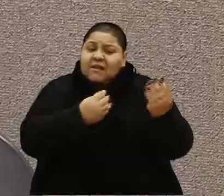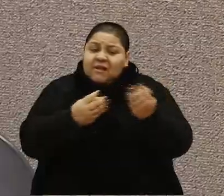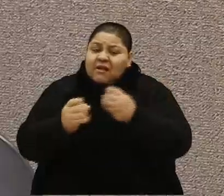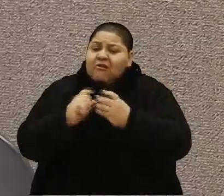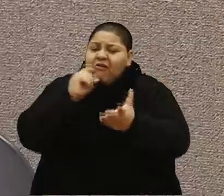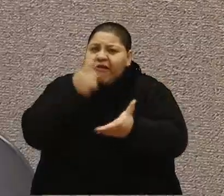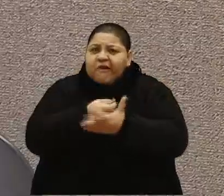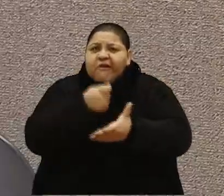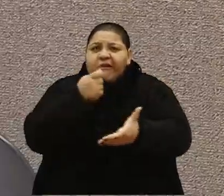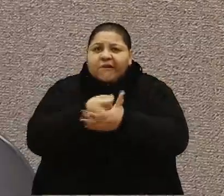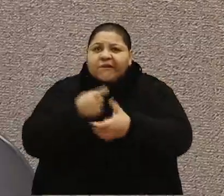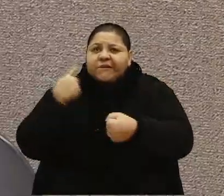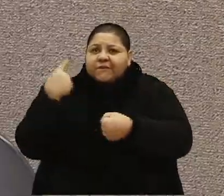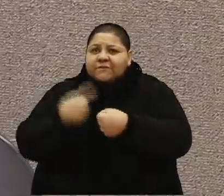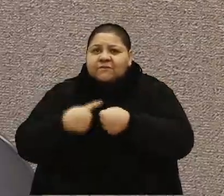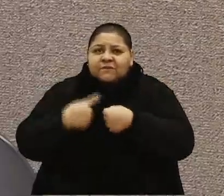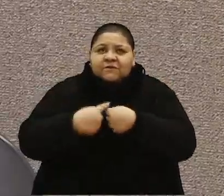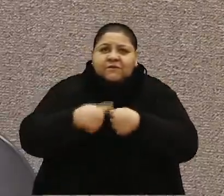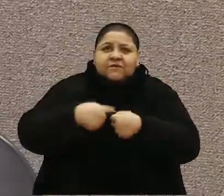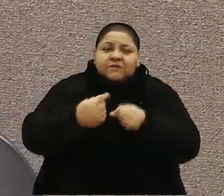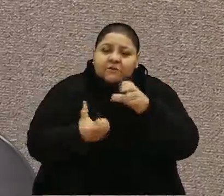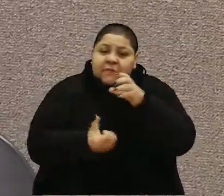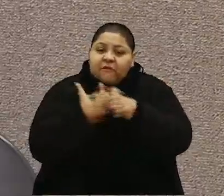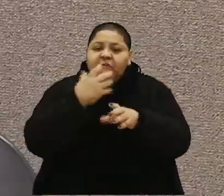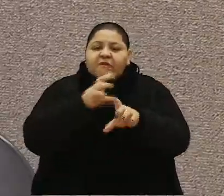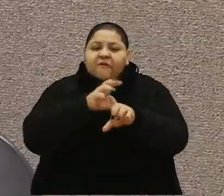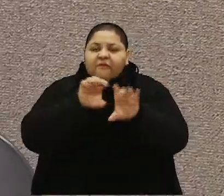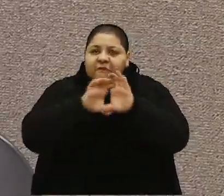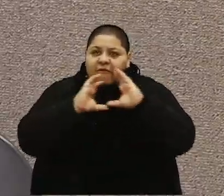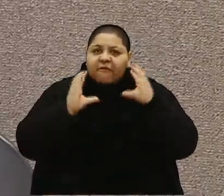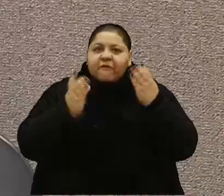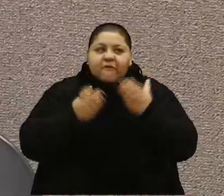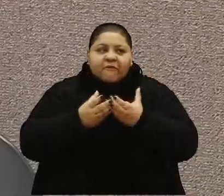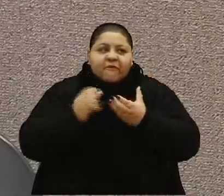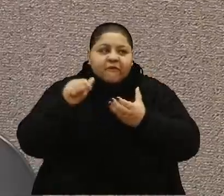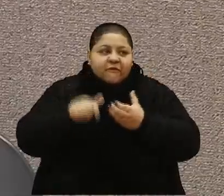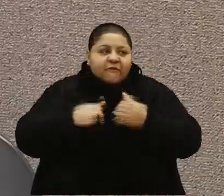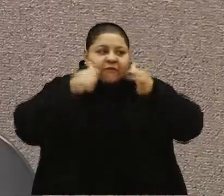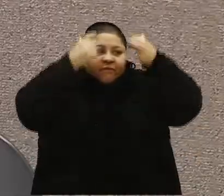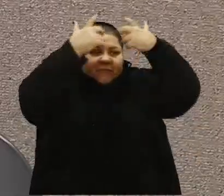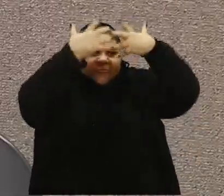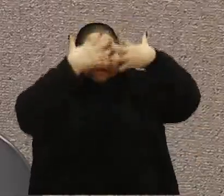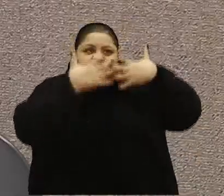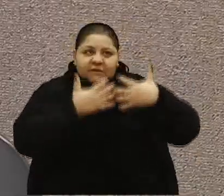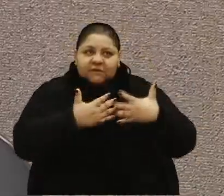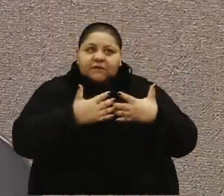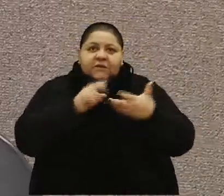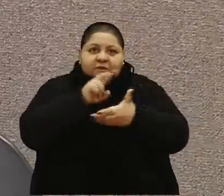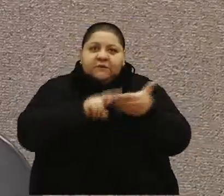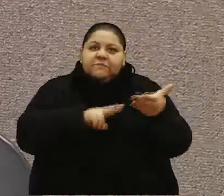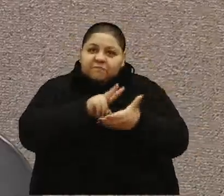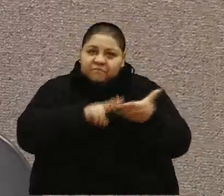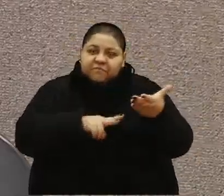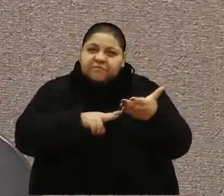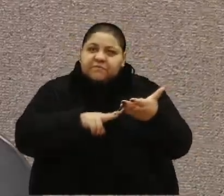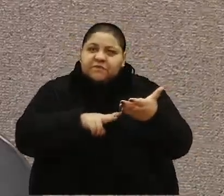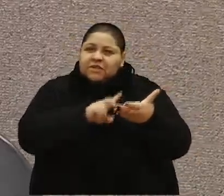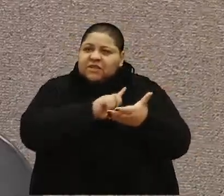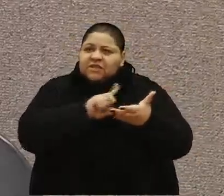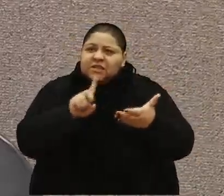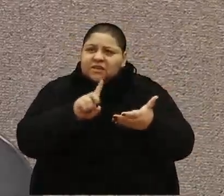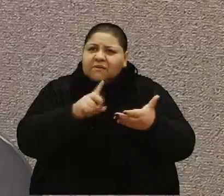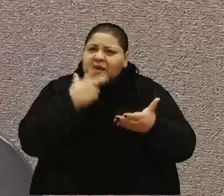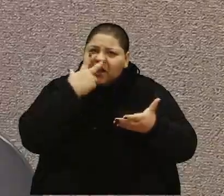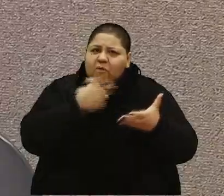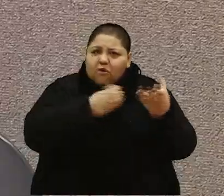luta muito pela cidade, pela formação da comunidade. E esse relato, colegas vereadores, que foi lido aqui na exposição de motivo, não parece com muita gente